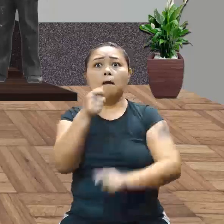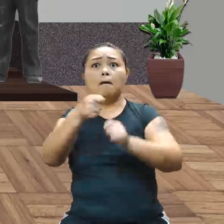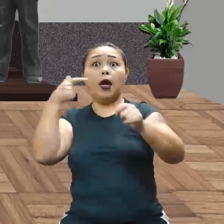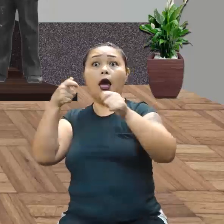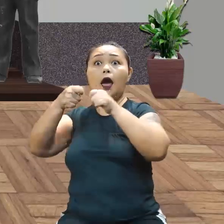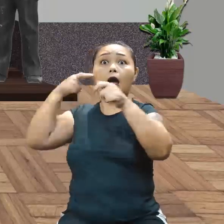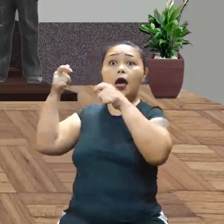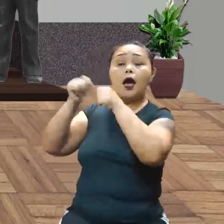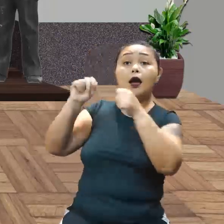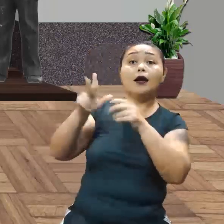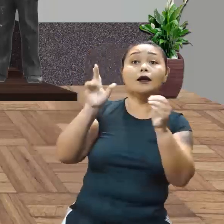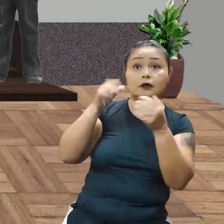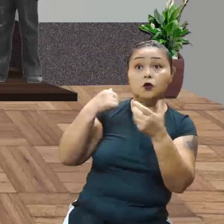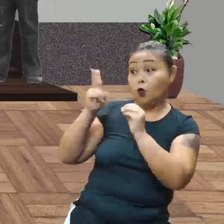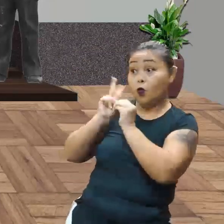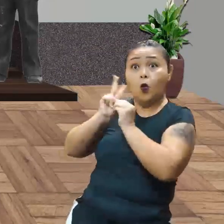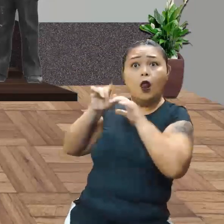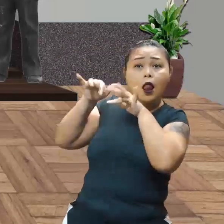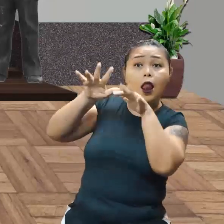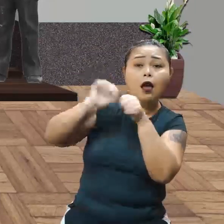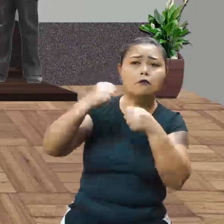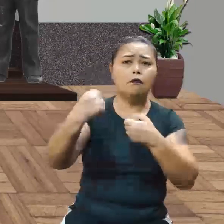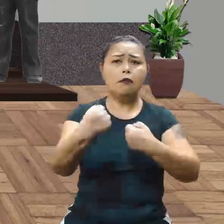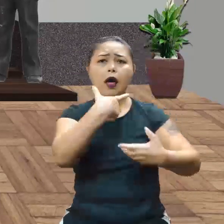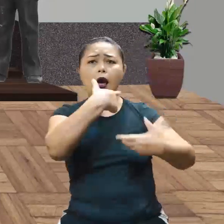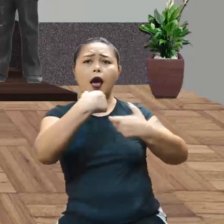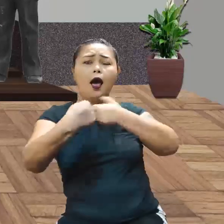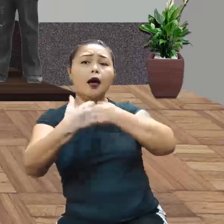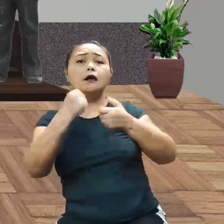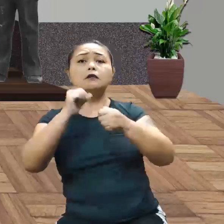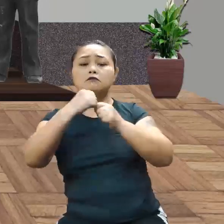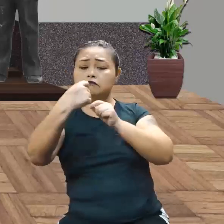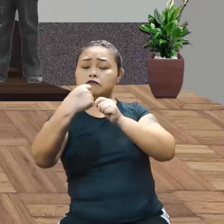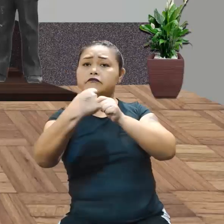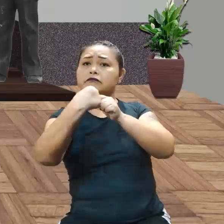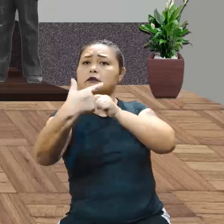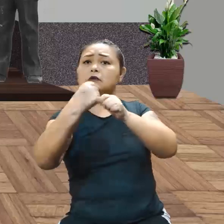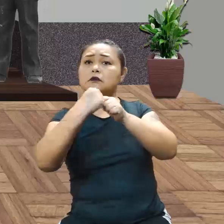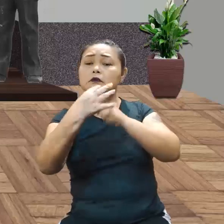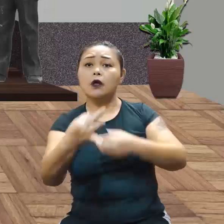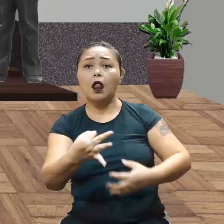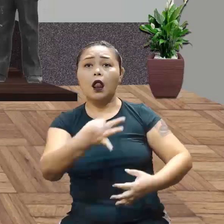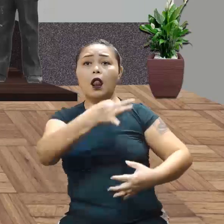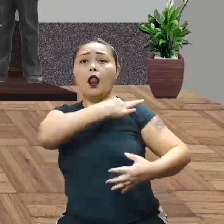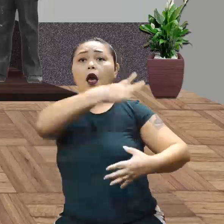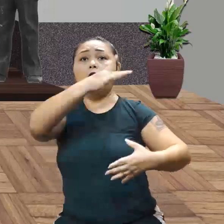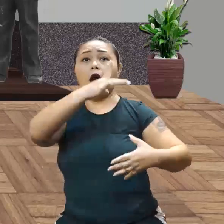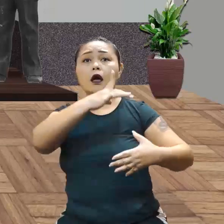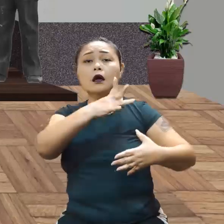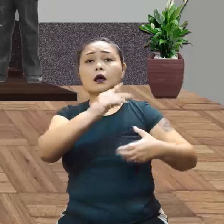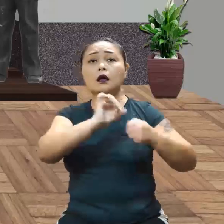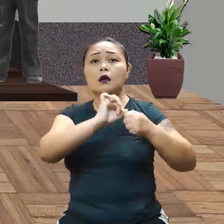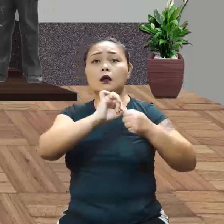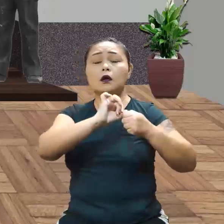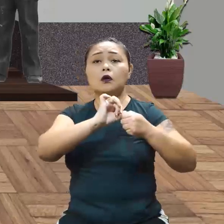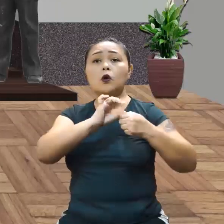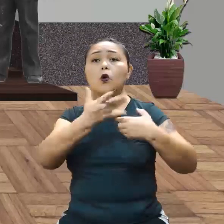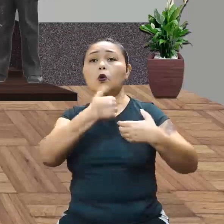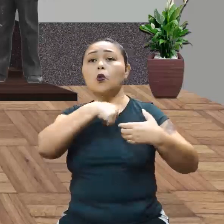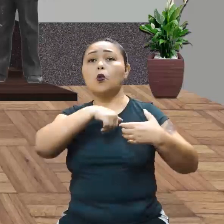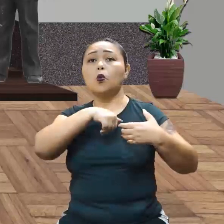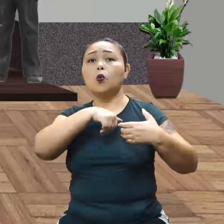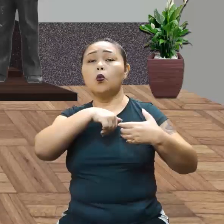atacado pelos índios. Ele vai ser flechado. Essa flecha que ele vai ser atacado pelos índios vai pegar no